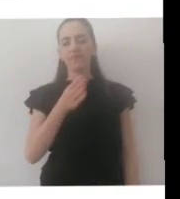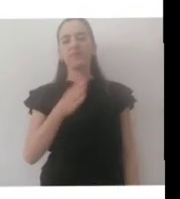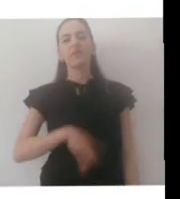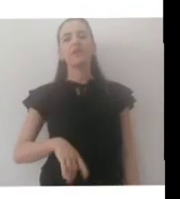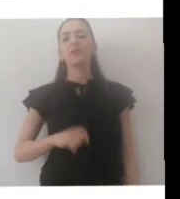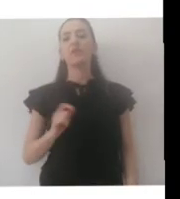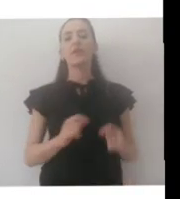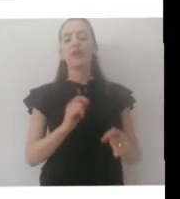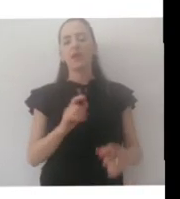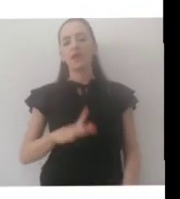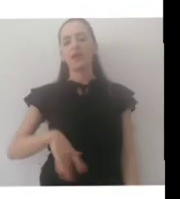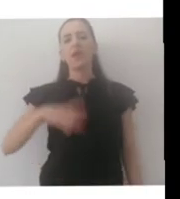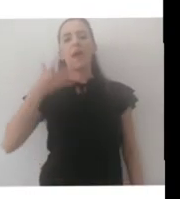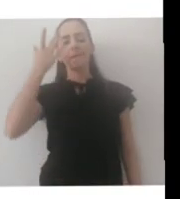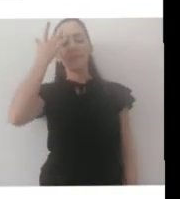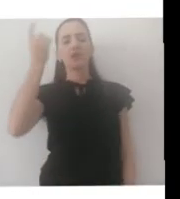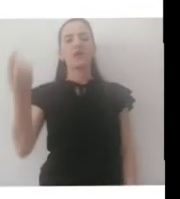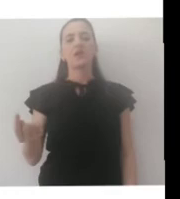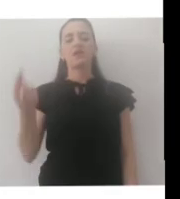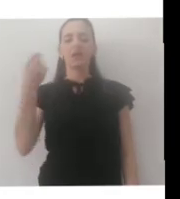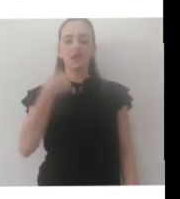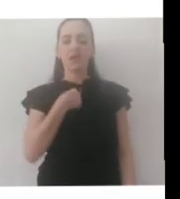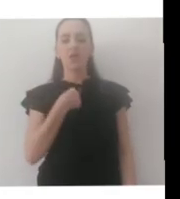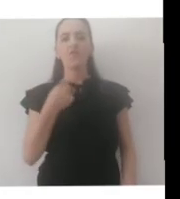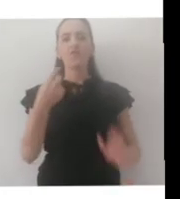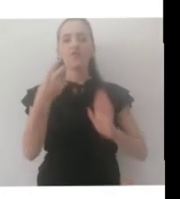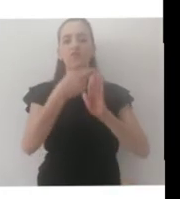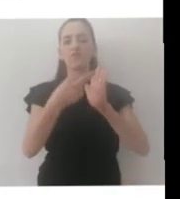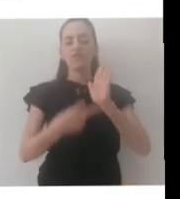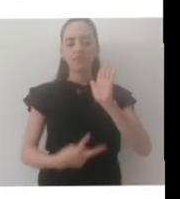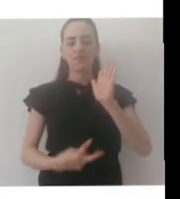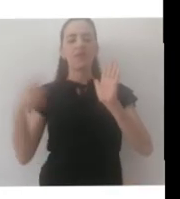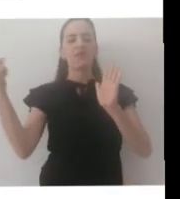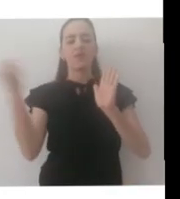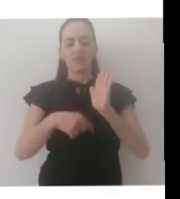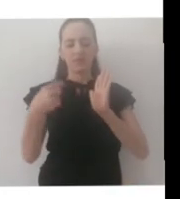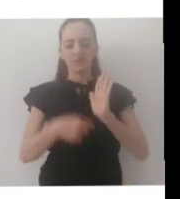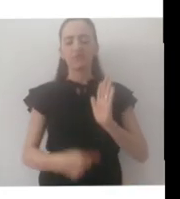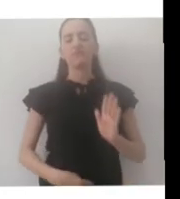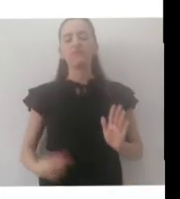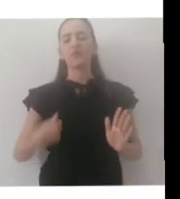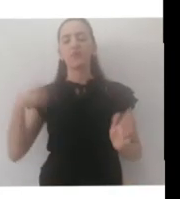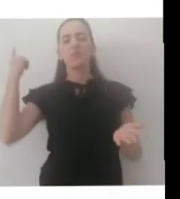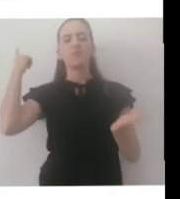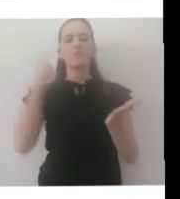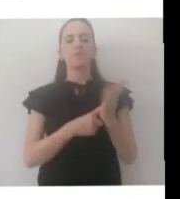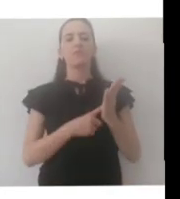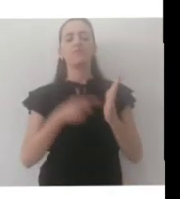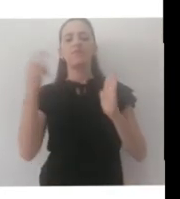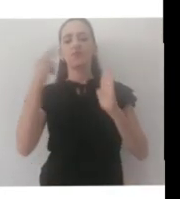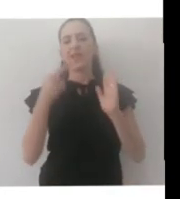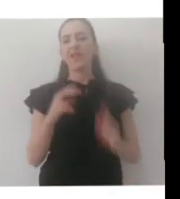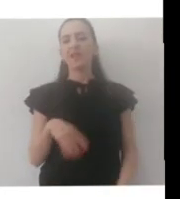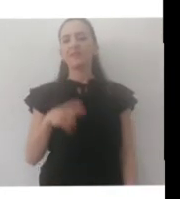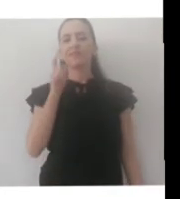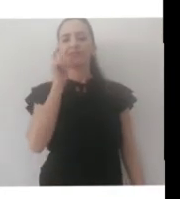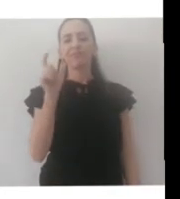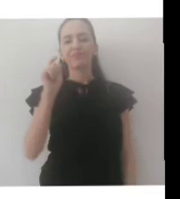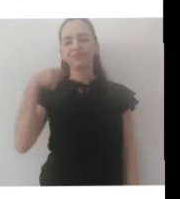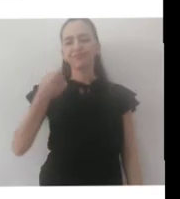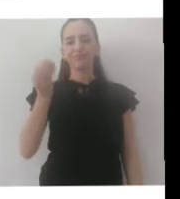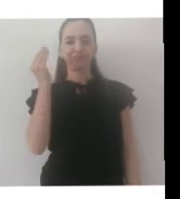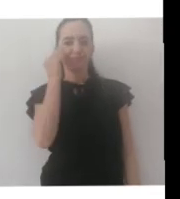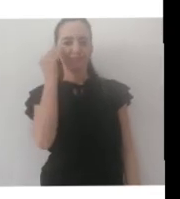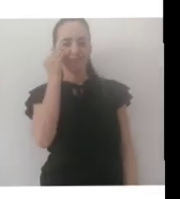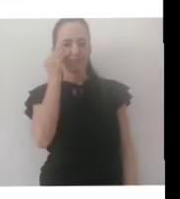palavra mais diretiva, uma palavra mais fácil do cérebro obedecer. Eu, Karine Santiago, vou